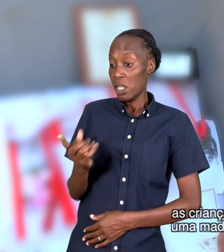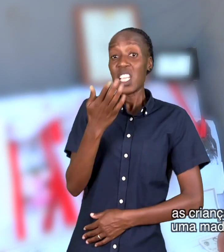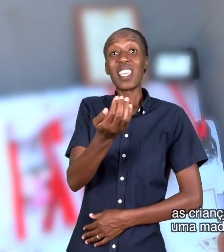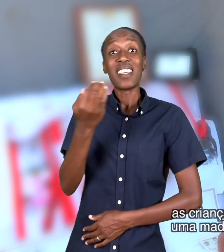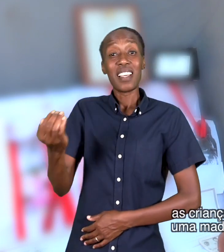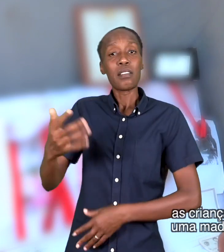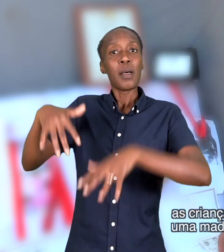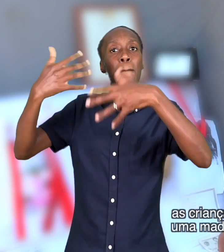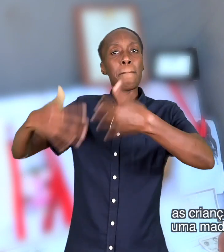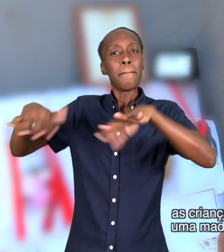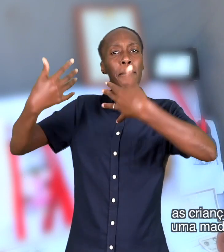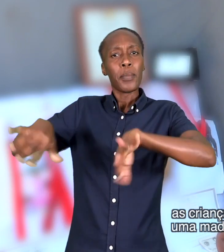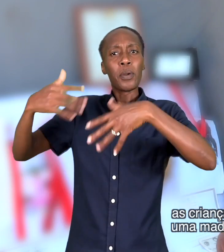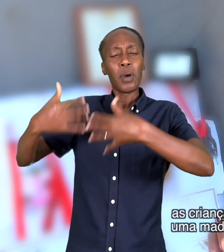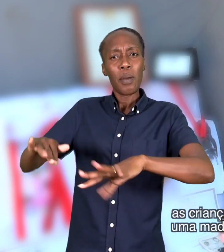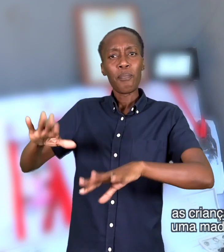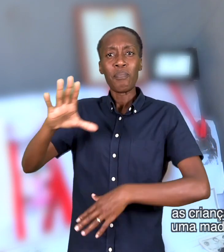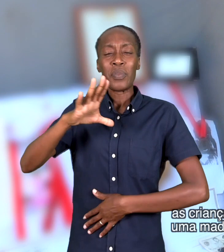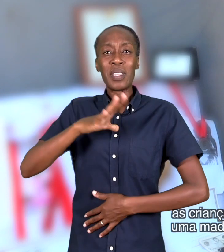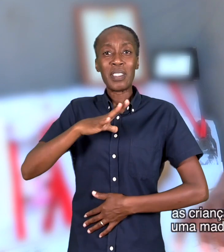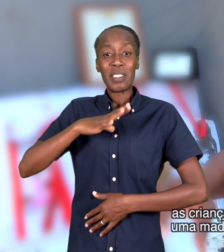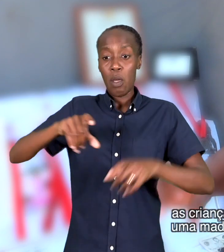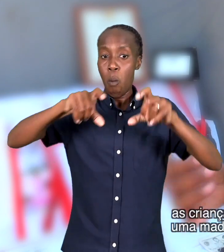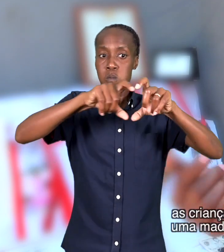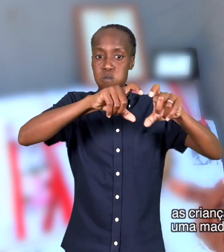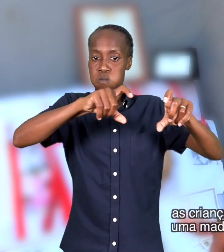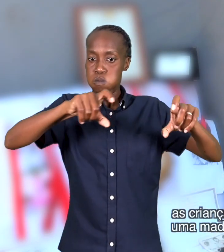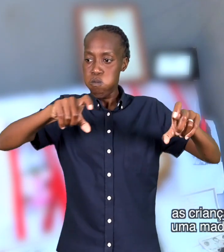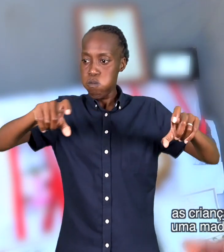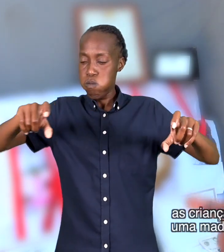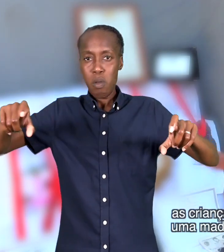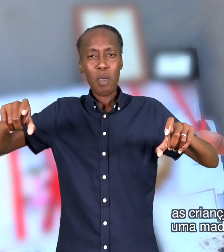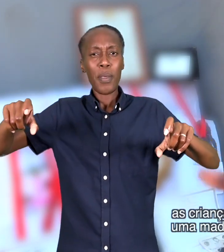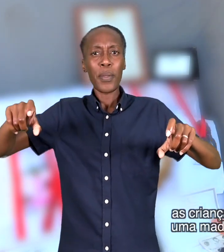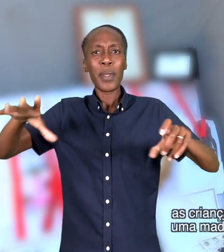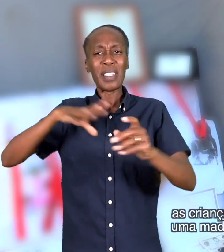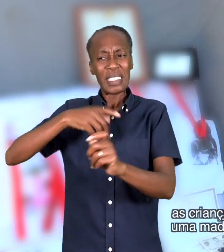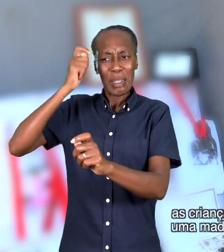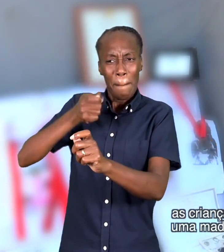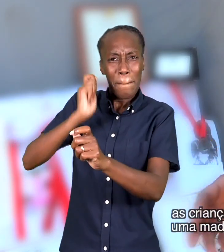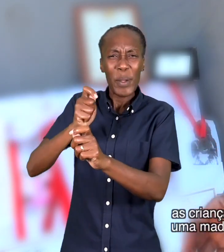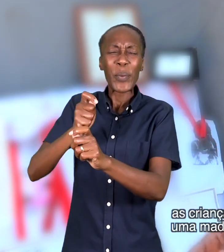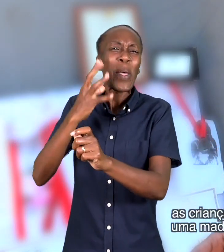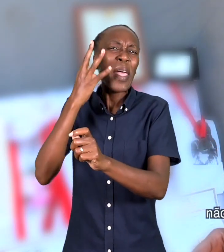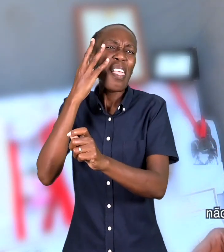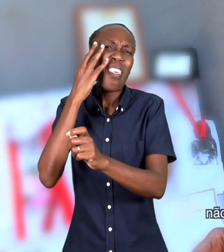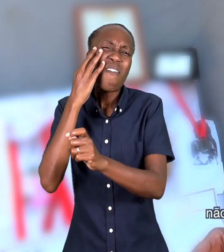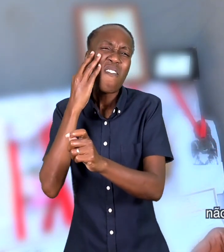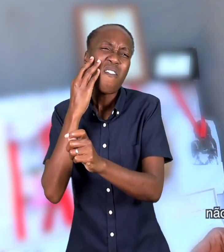brincar e tinham uma madeira que tinha pregos enferrujados.